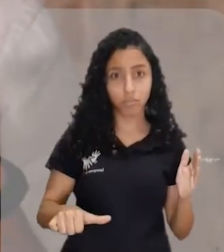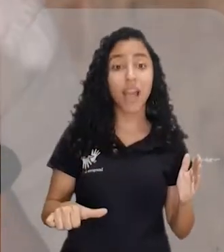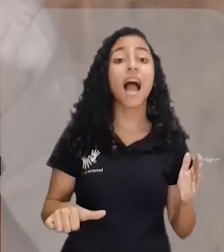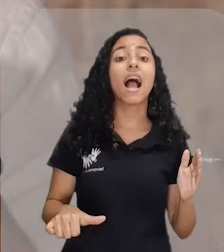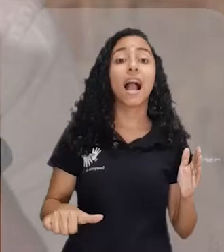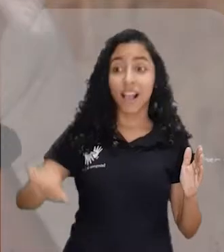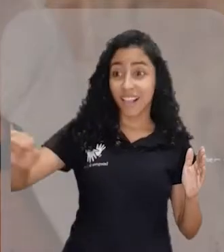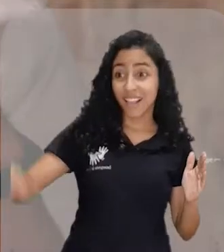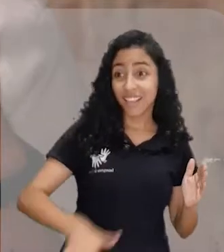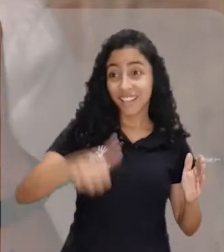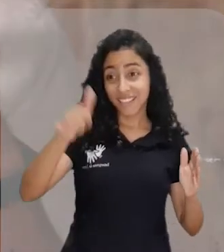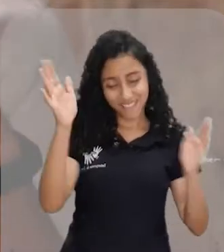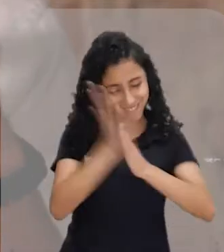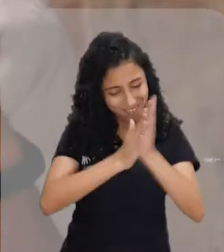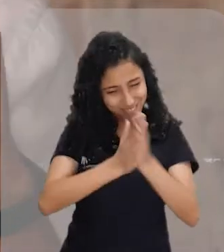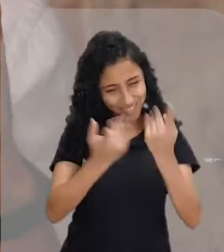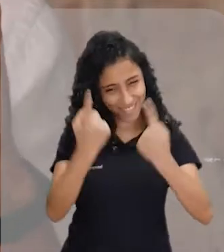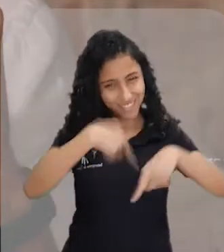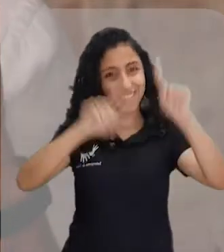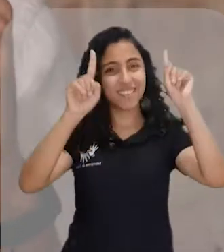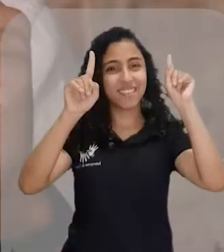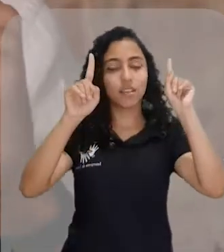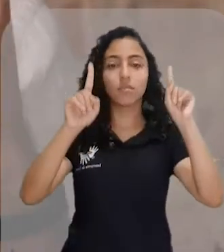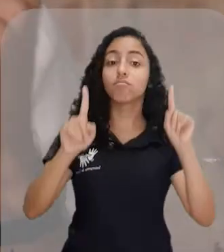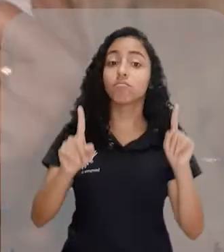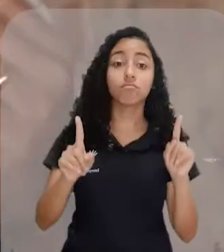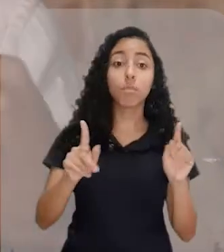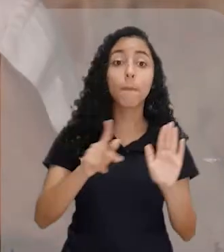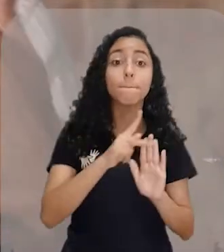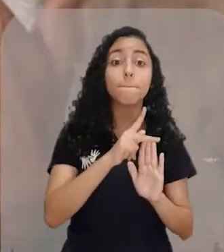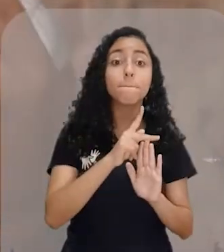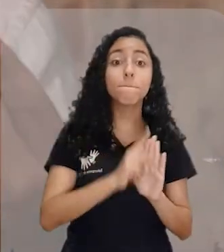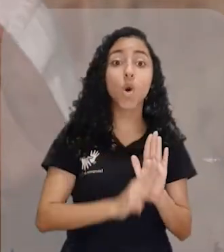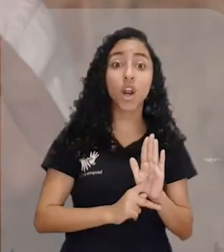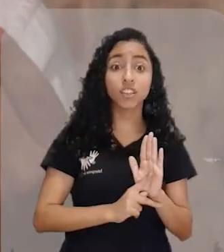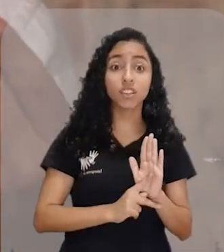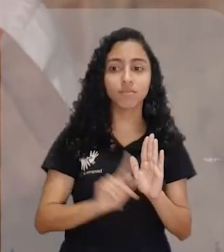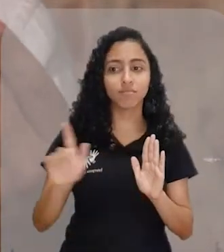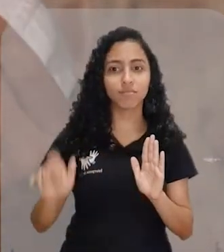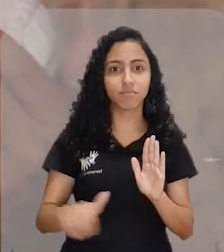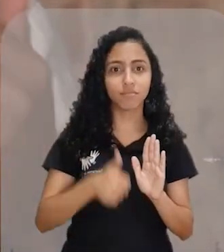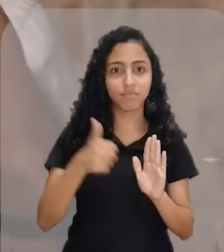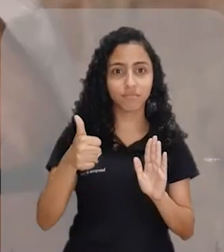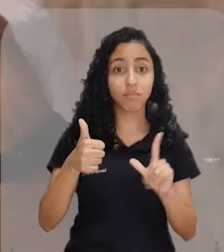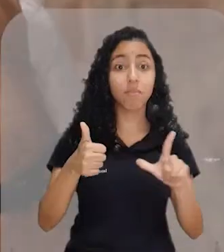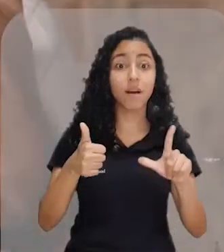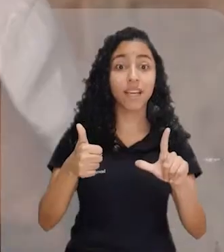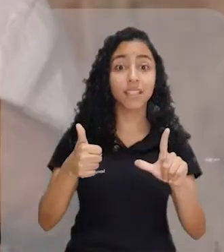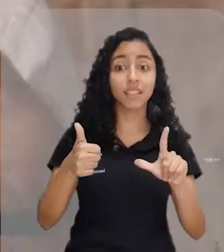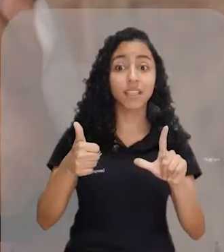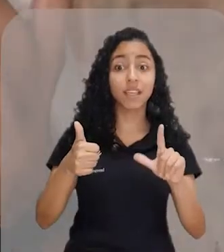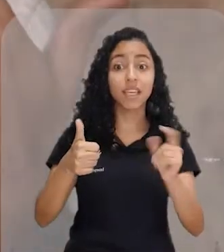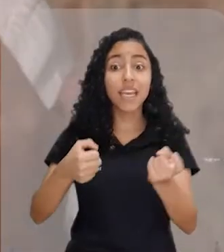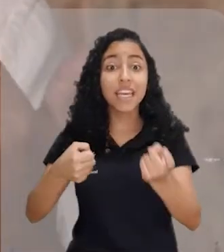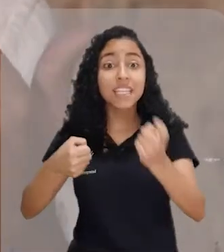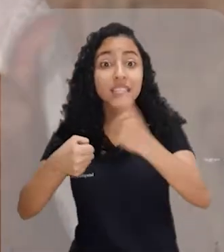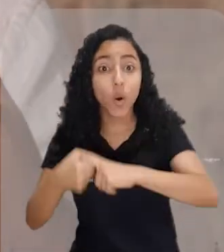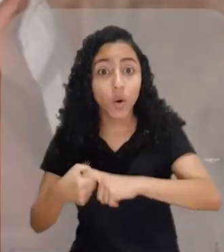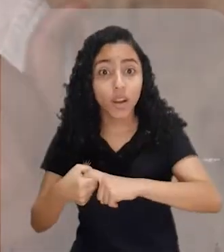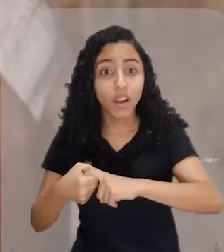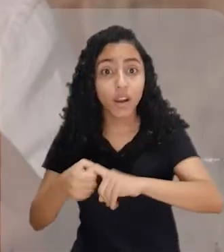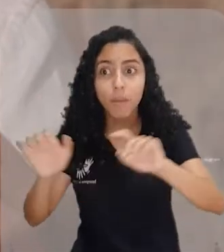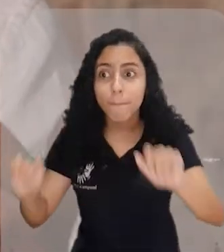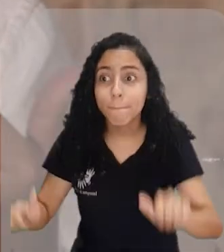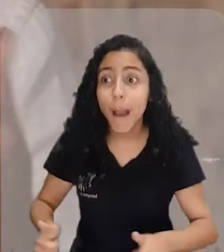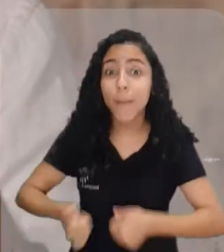a curto prazo, não é uma garantia que você vai ter o sucesso do processo de restauração, que é um processo de muito mais tempo, que